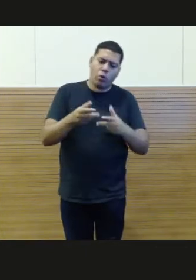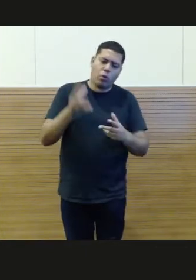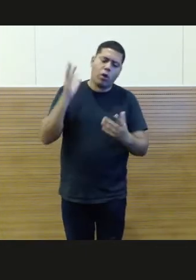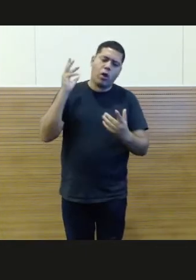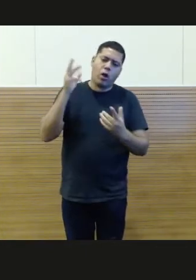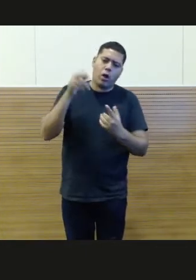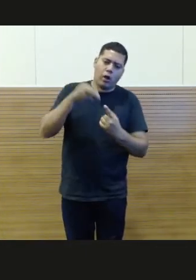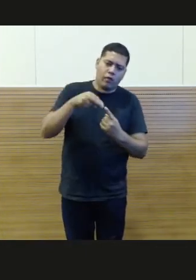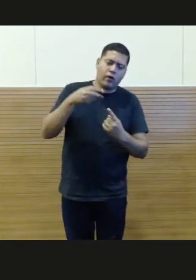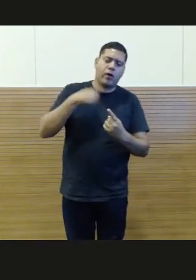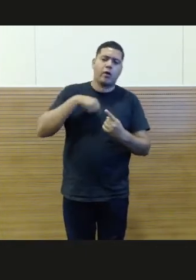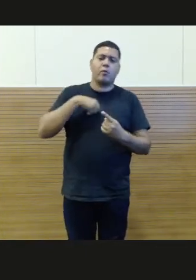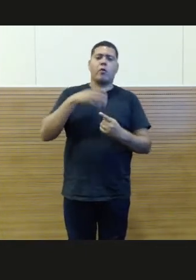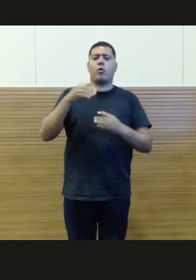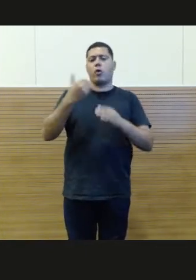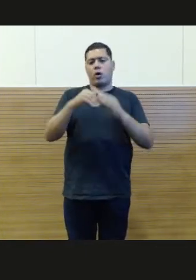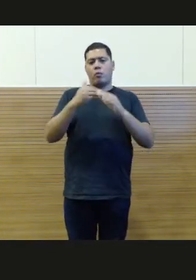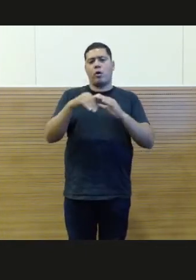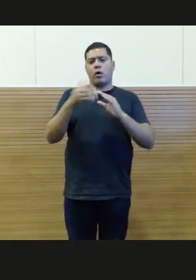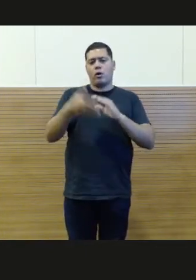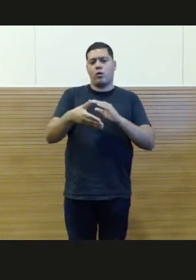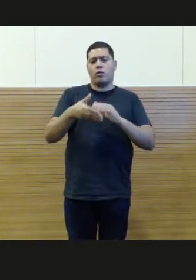o meu e-mail é esse aqui,